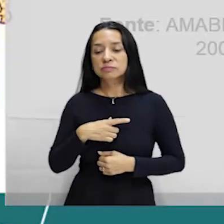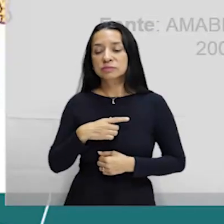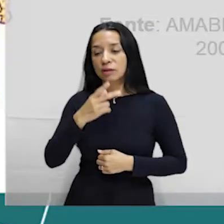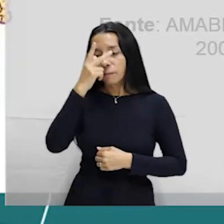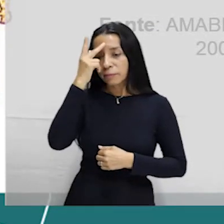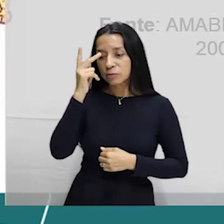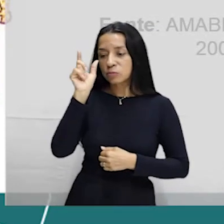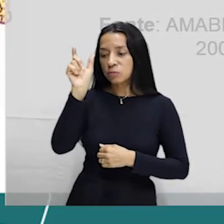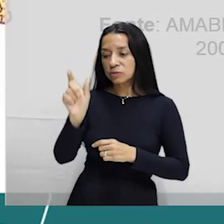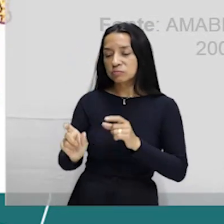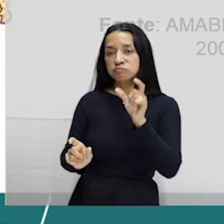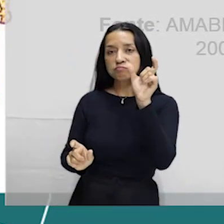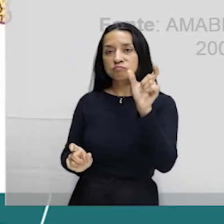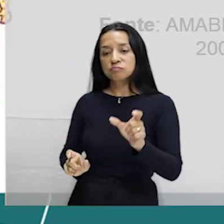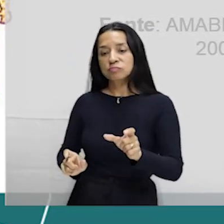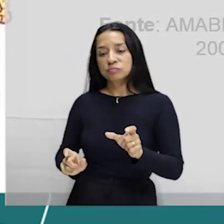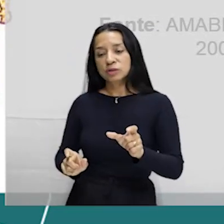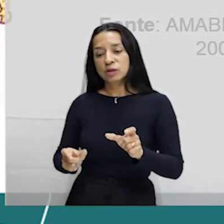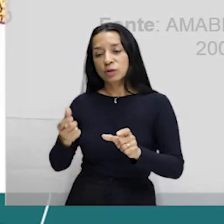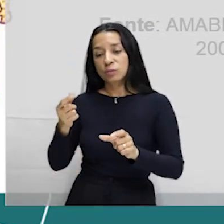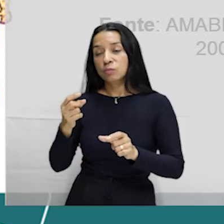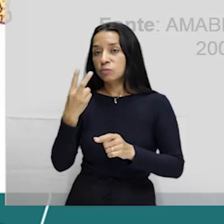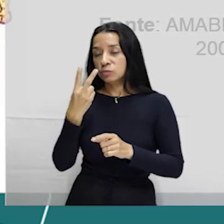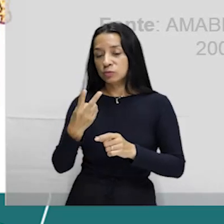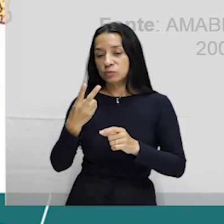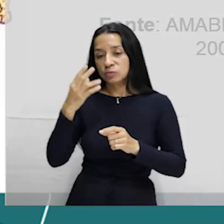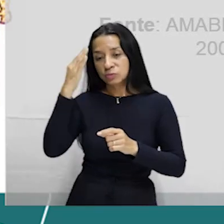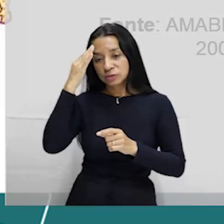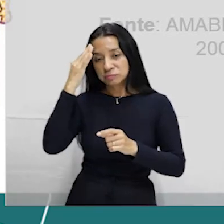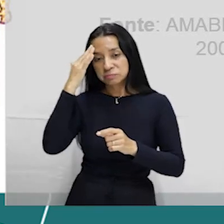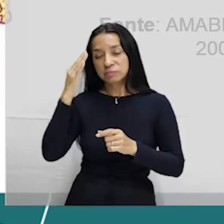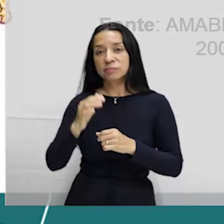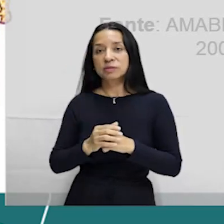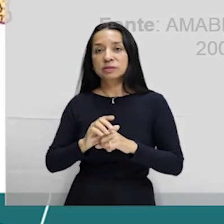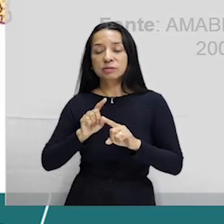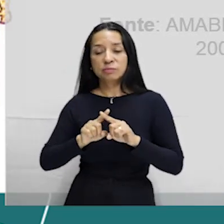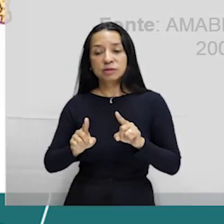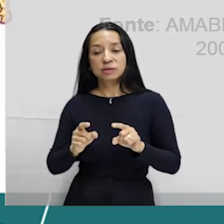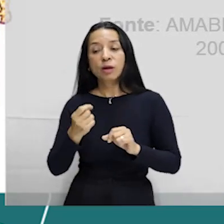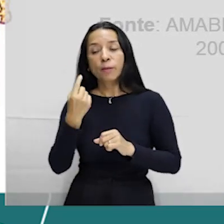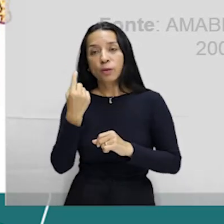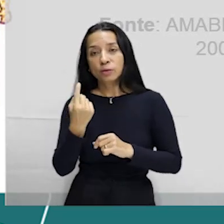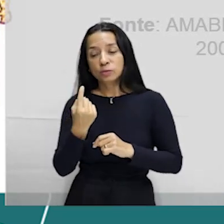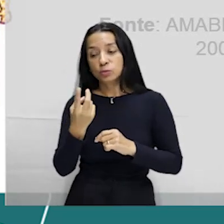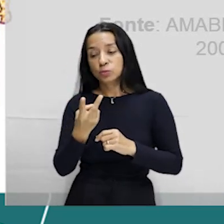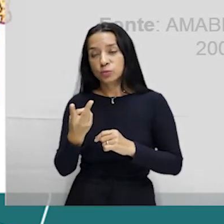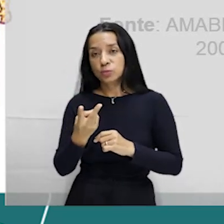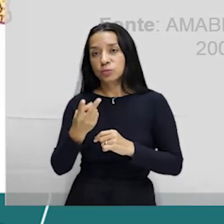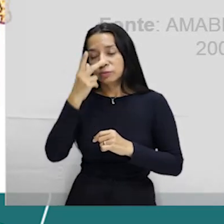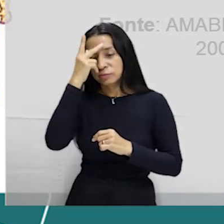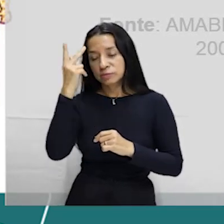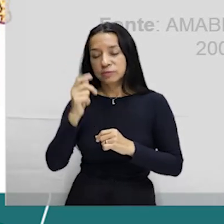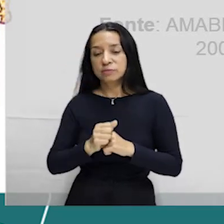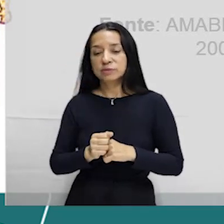duas pessoas que compartilham um corpo inteiro, tá? Eu posso ter indivíduos que são